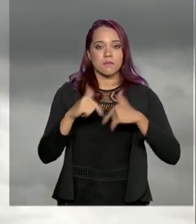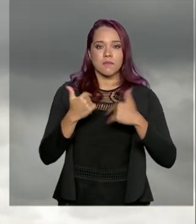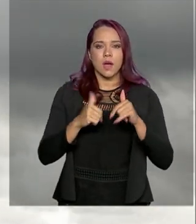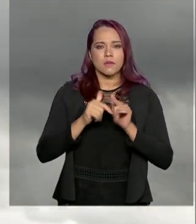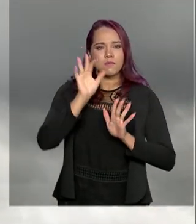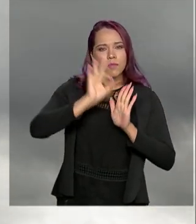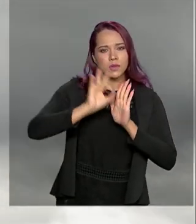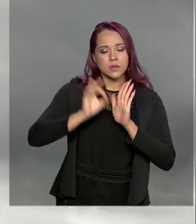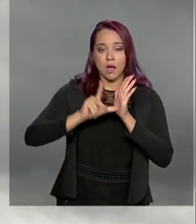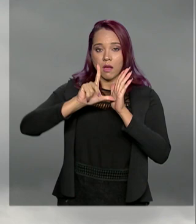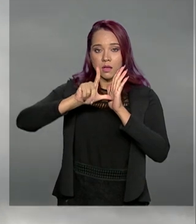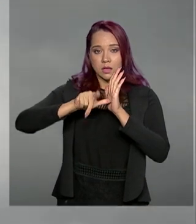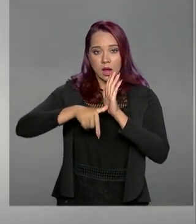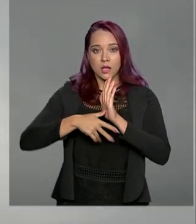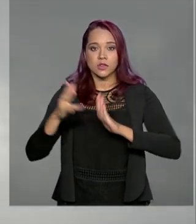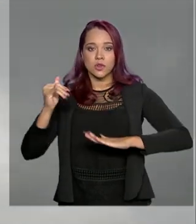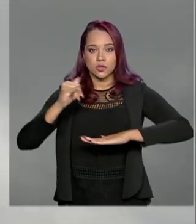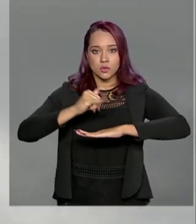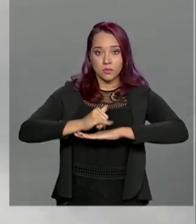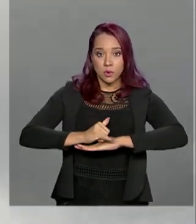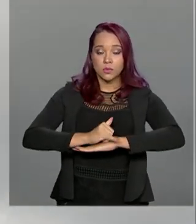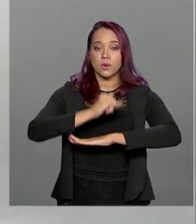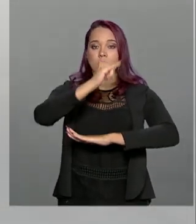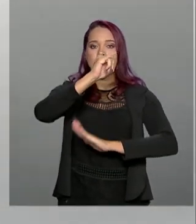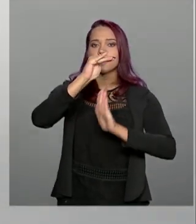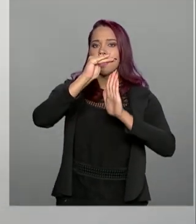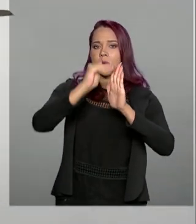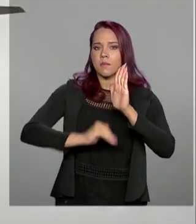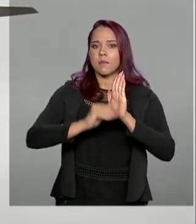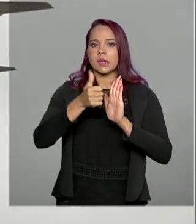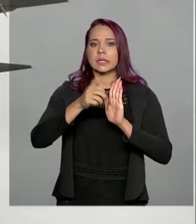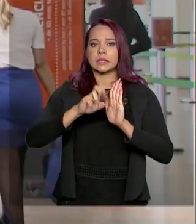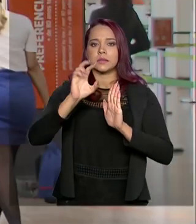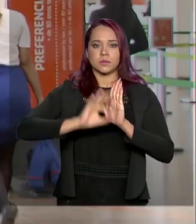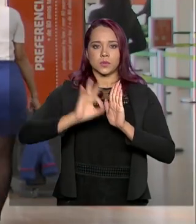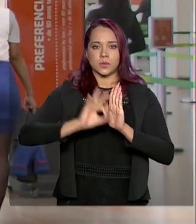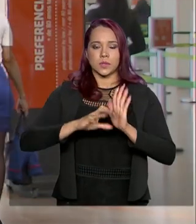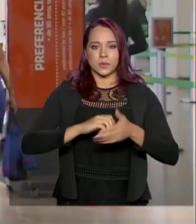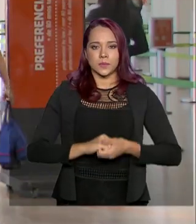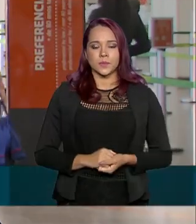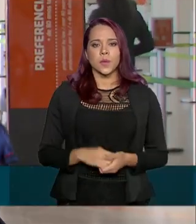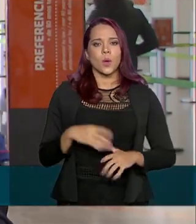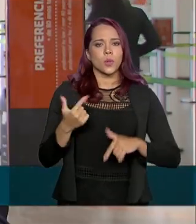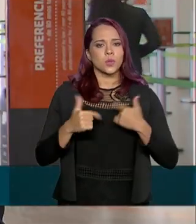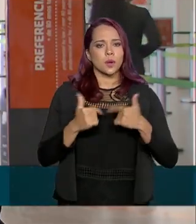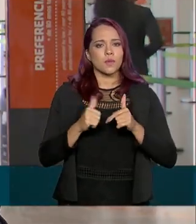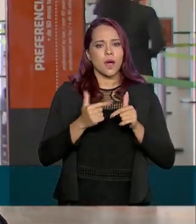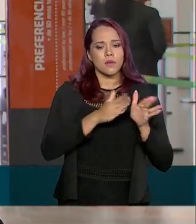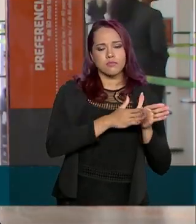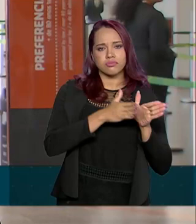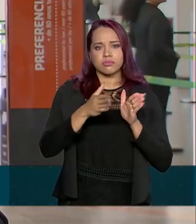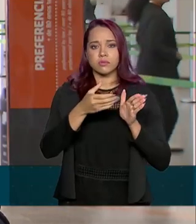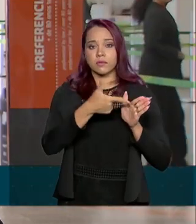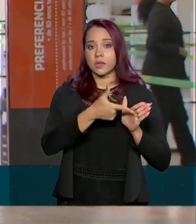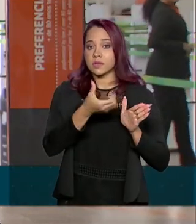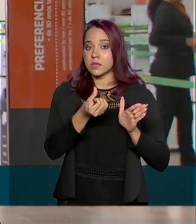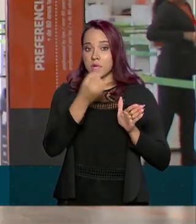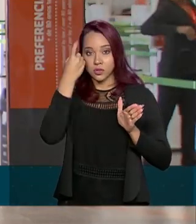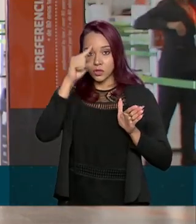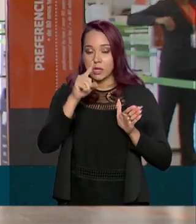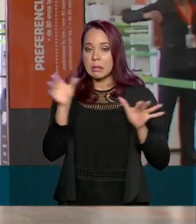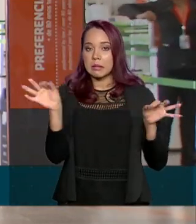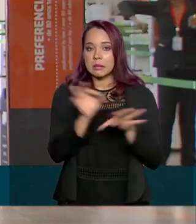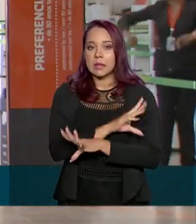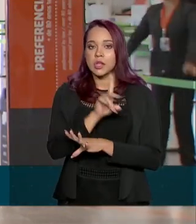médio de atrasos de pousos e decolagens abaixo de 15%. A operação vai durar 26 dias, termina